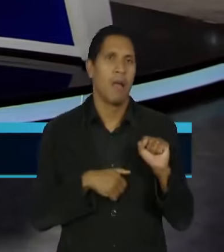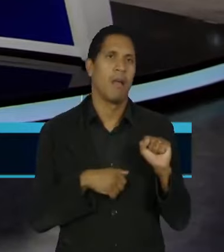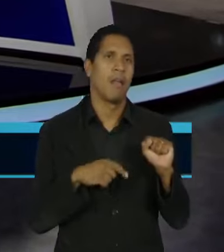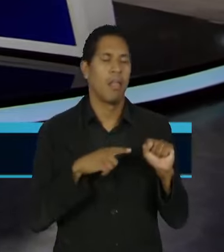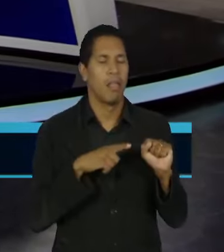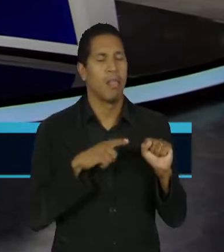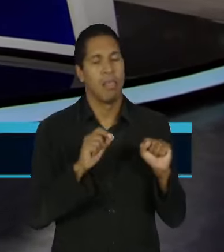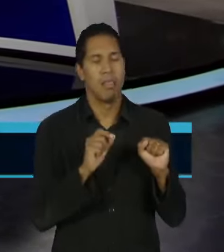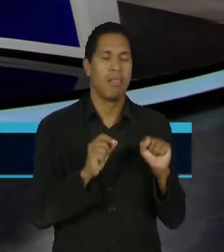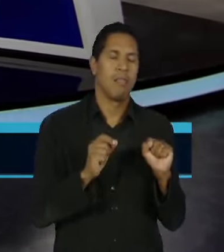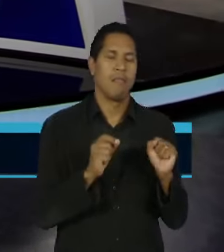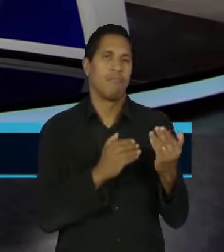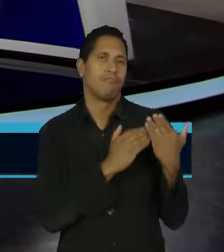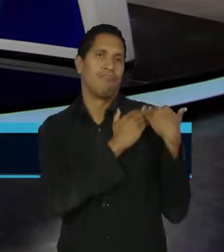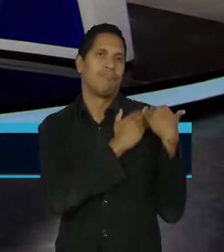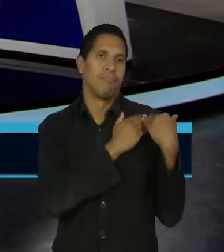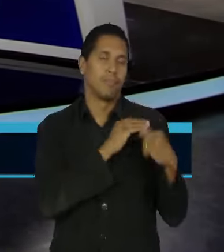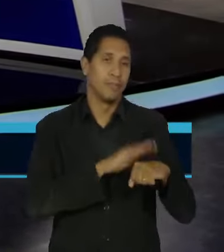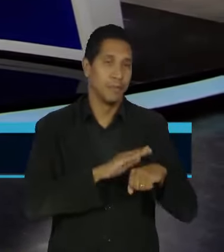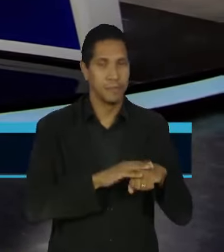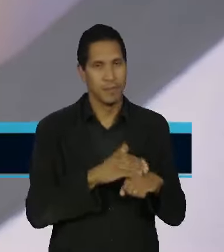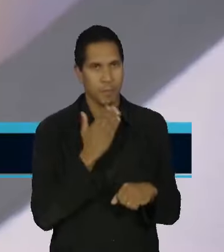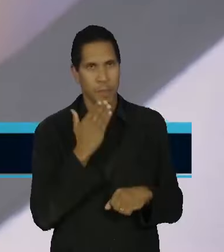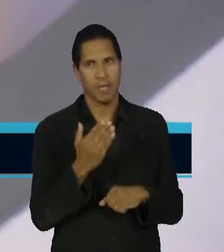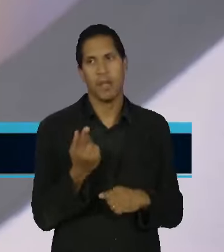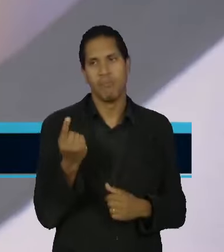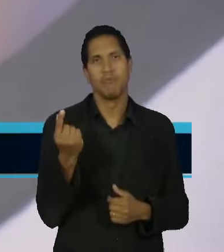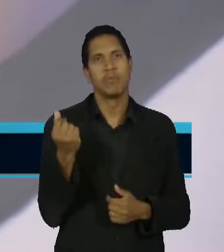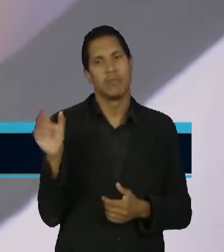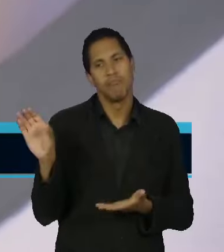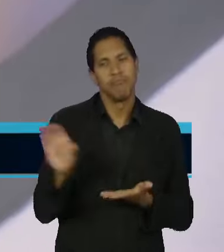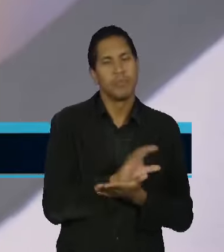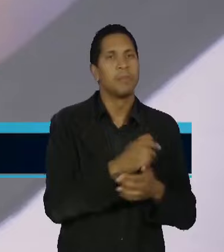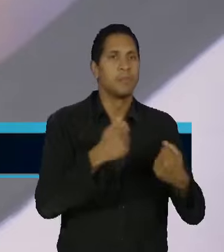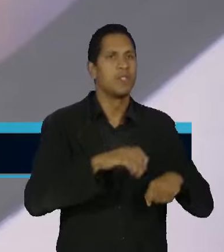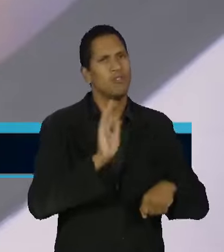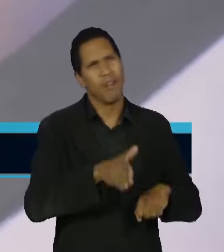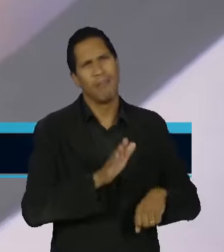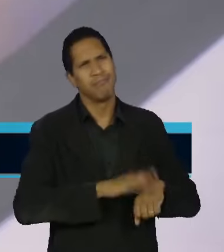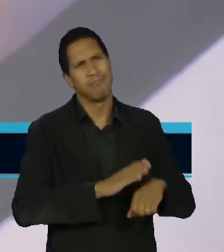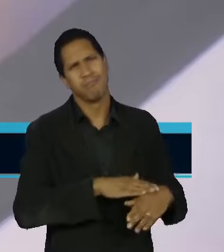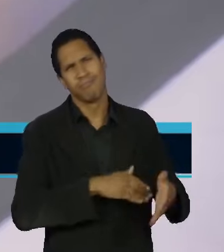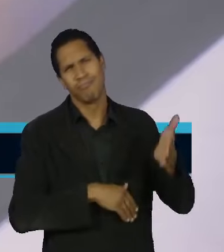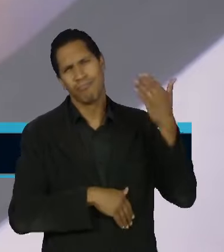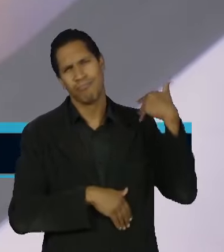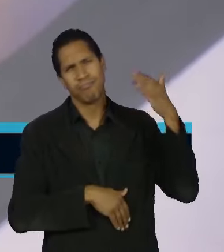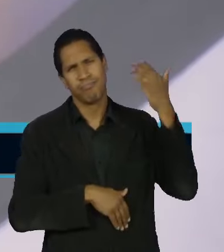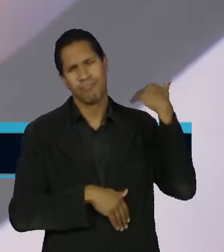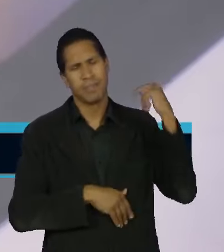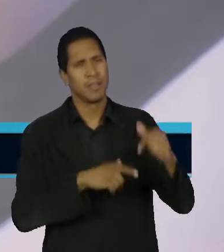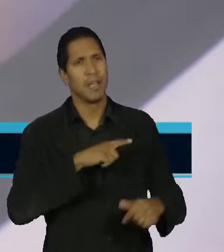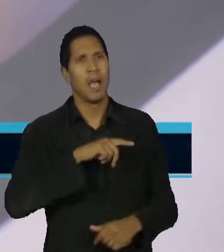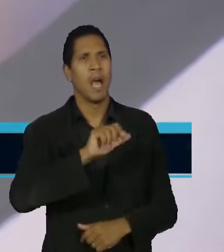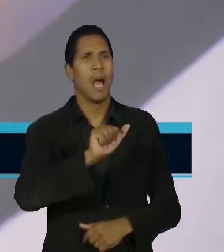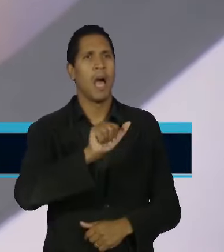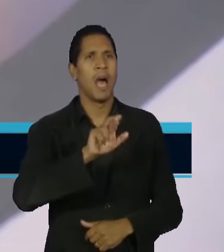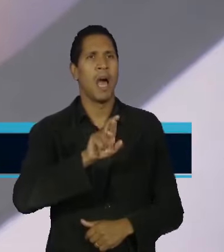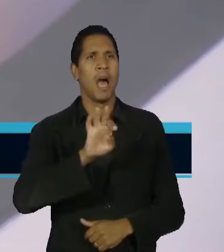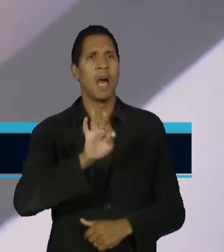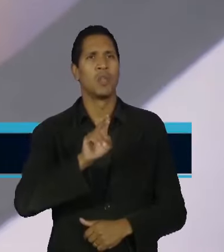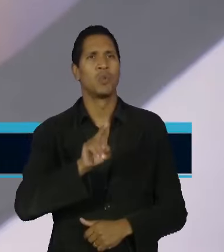um um preço de resgate que é a prática do Artur Lira eu já tenho dito isso aqui o Artur Lira é